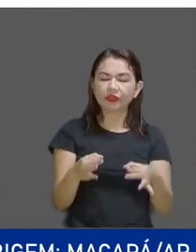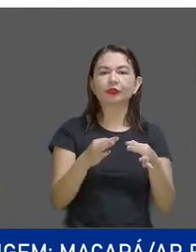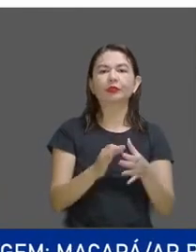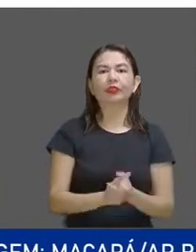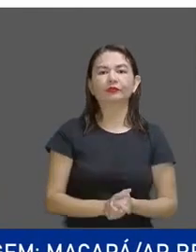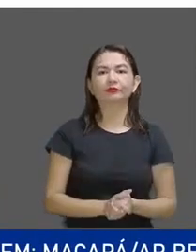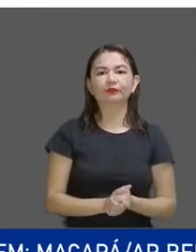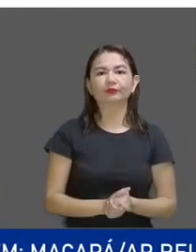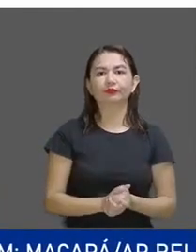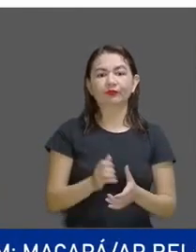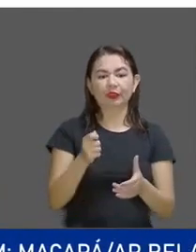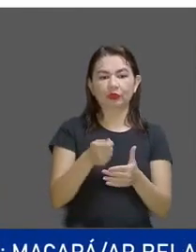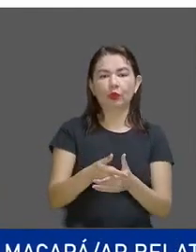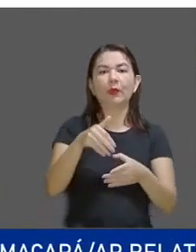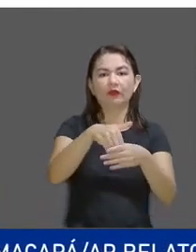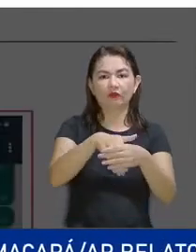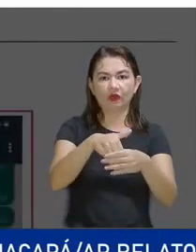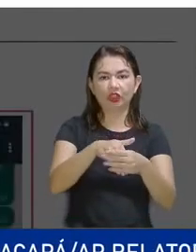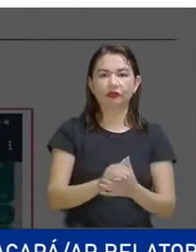Imagem 10.